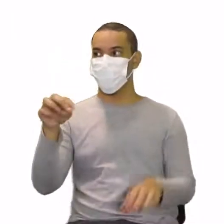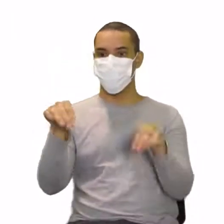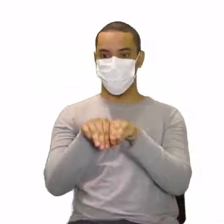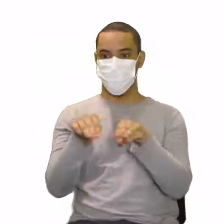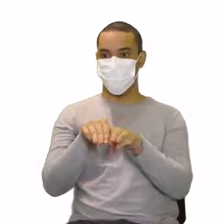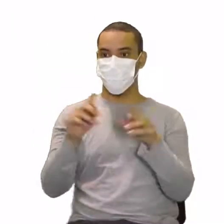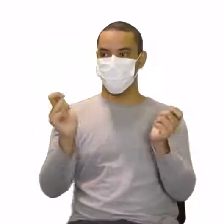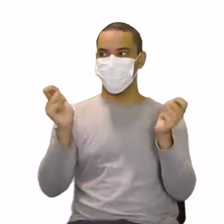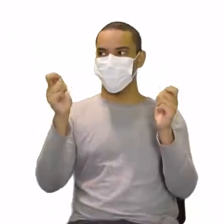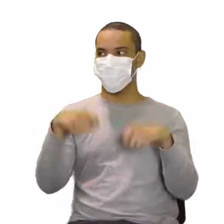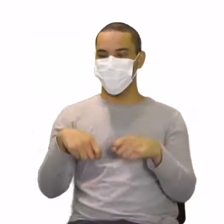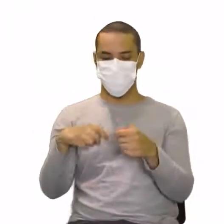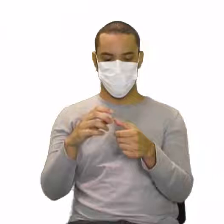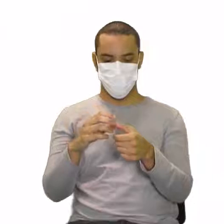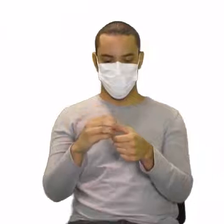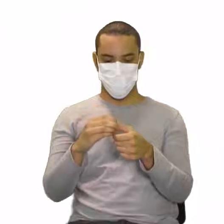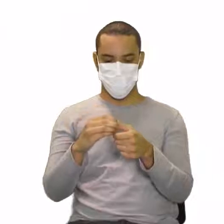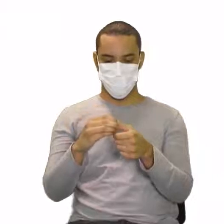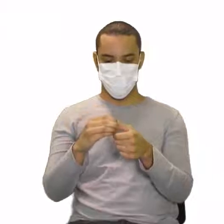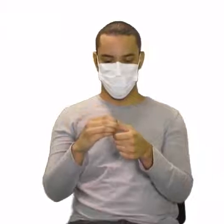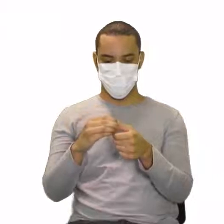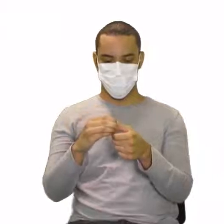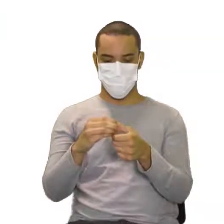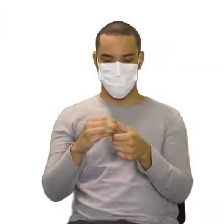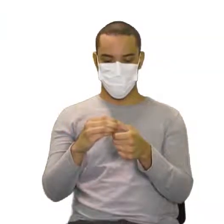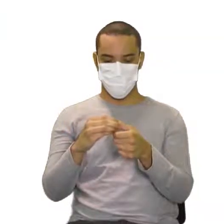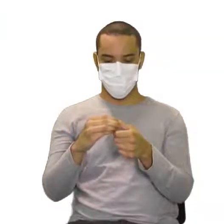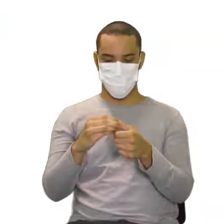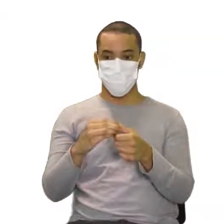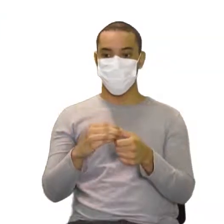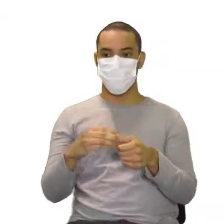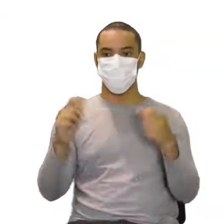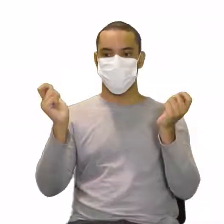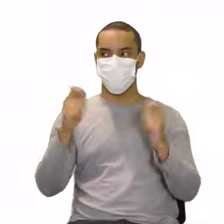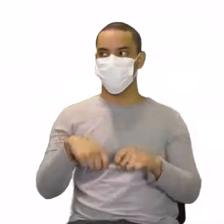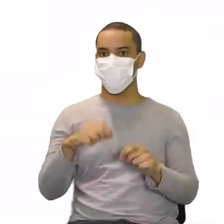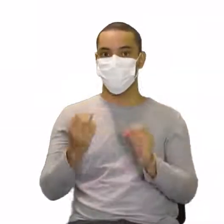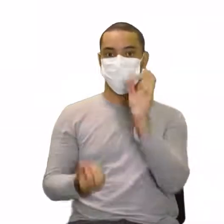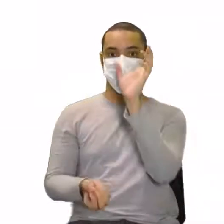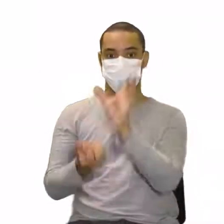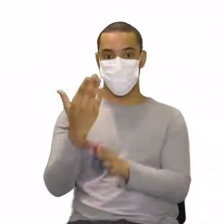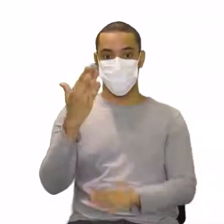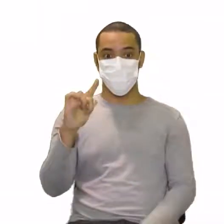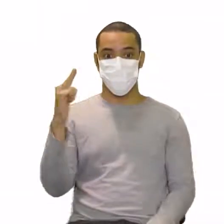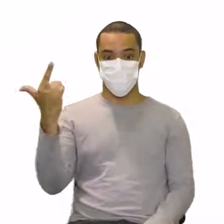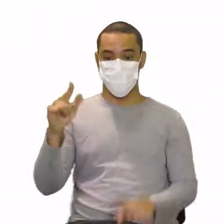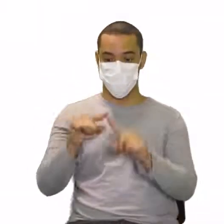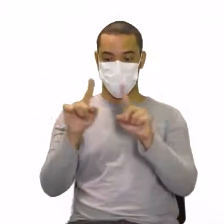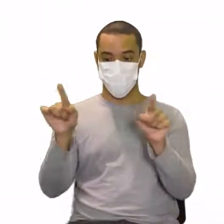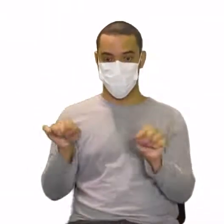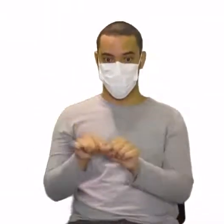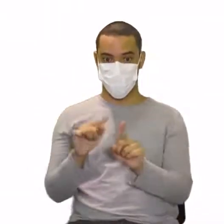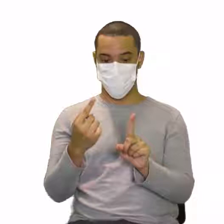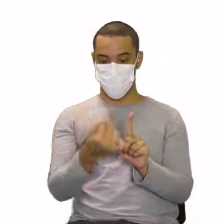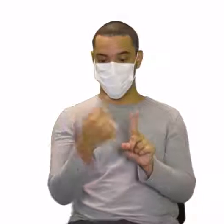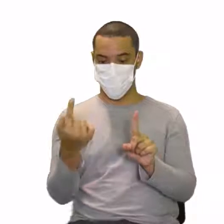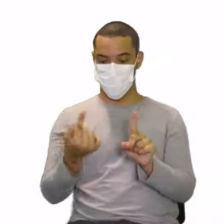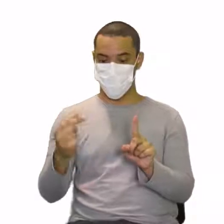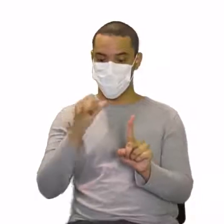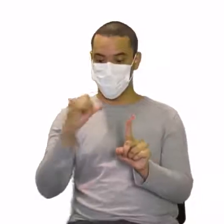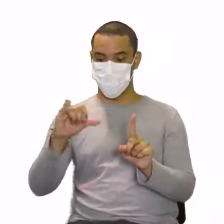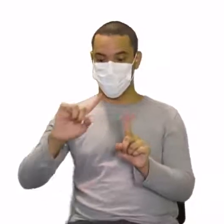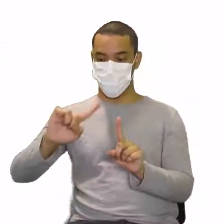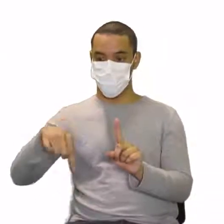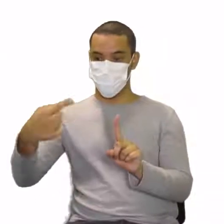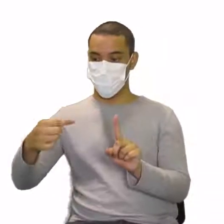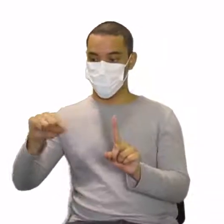magnético para aí surgir uma corrente neste outro fio. Então, são várias